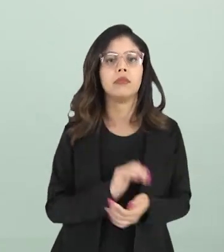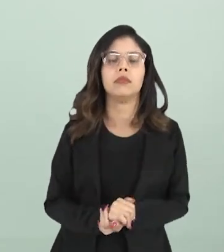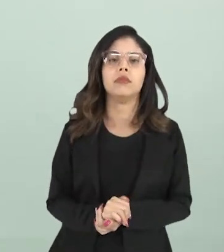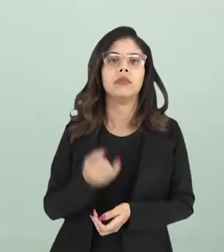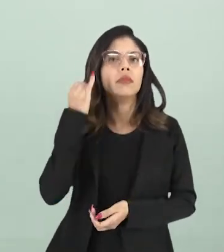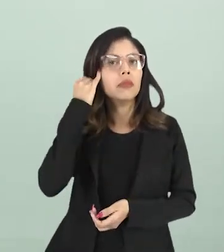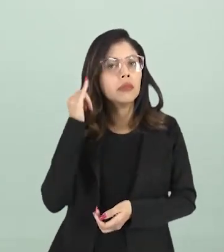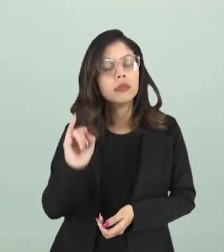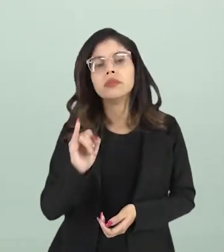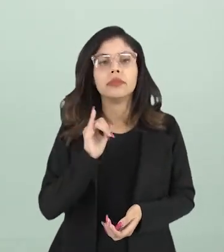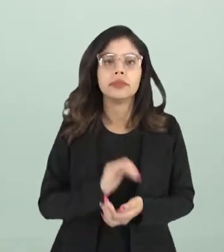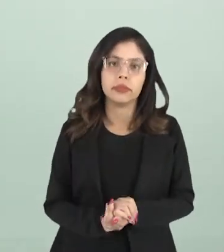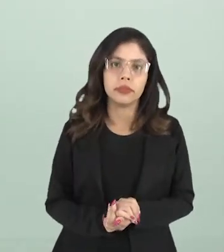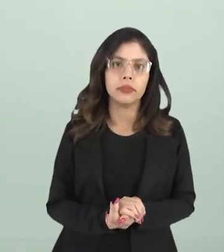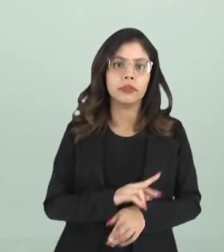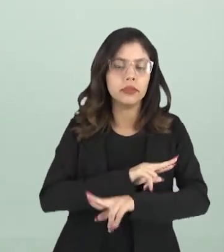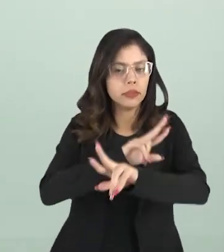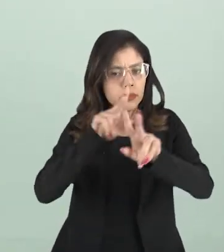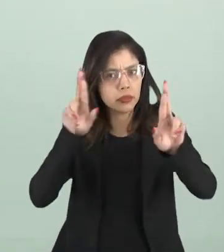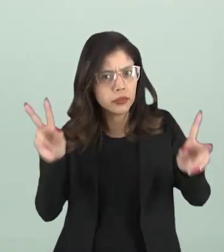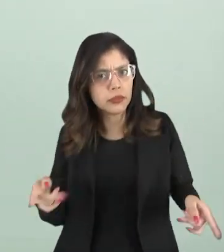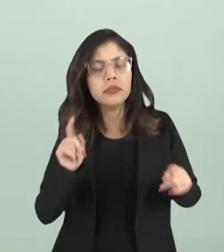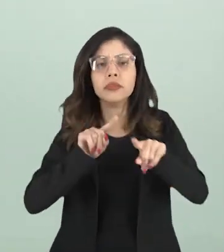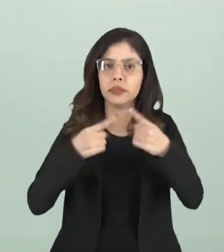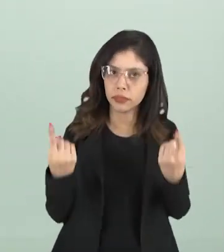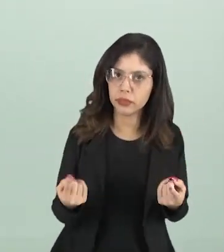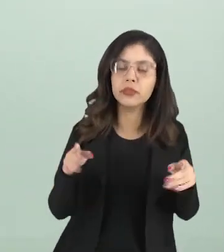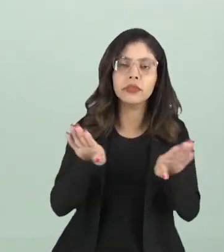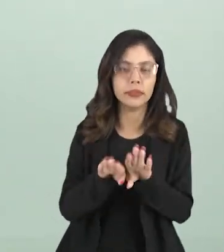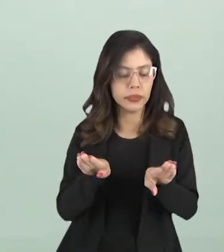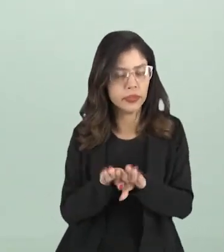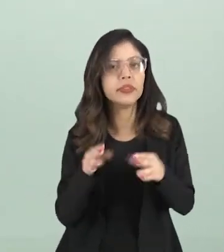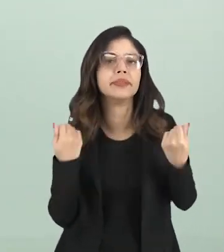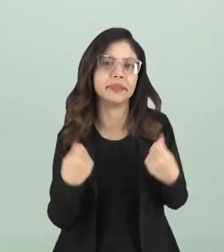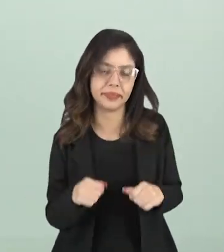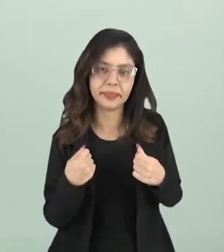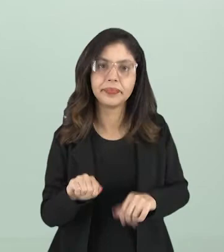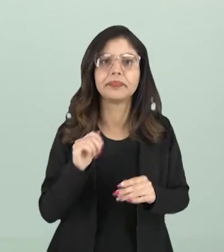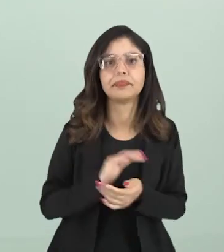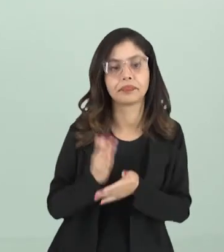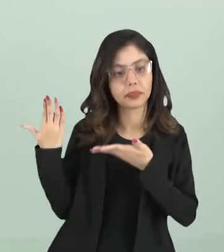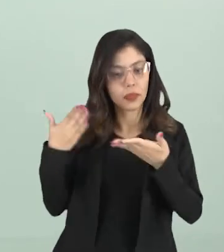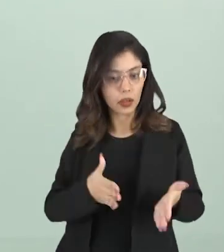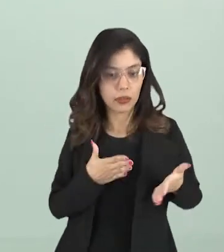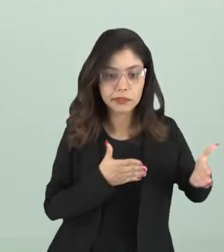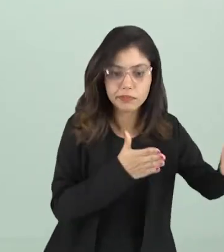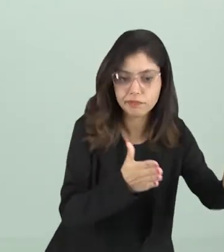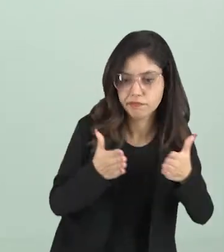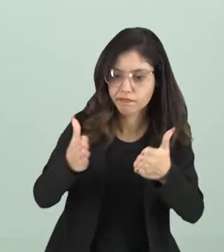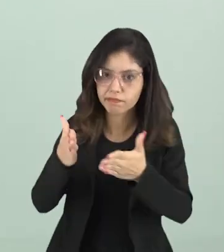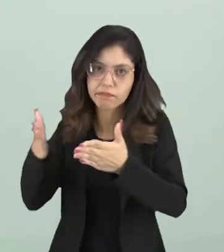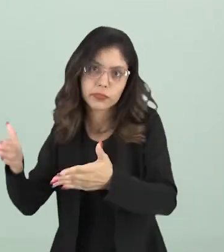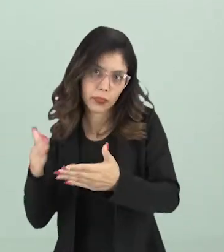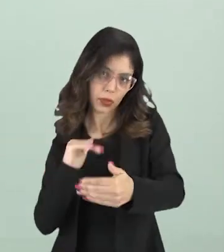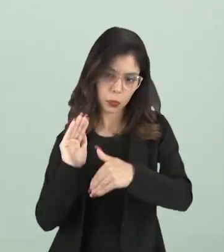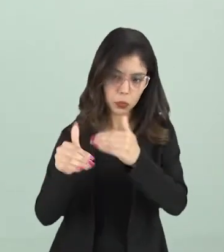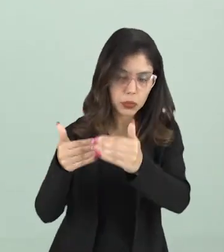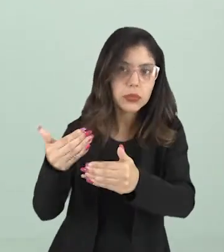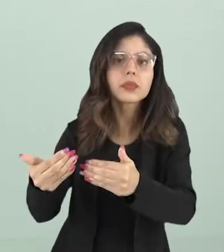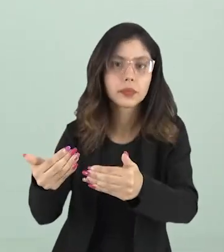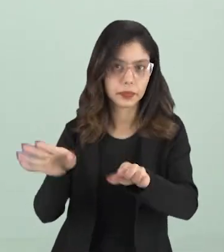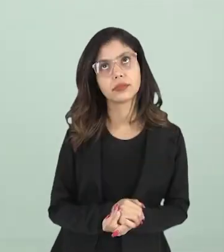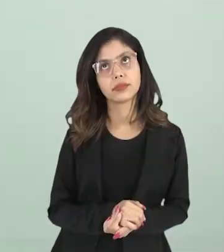as ideias elas são divergentes, mas é necessário se chegar a decisões, a caminhos, a procedimentos que